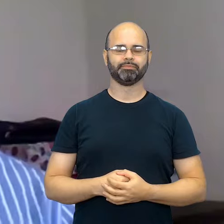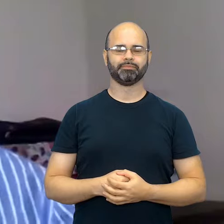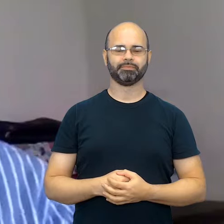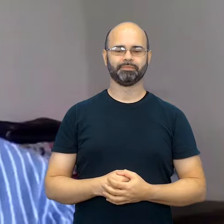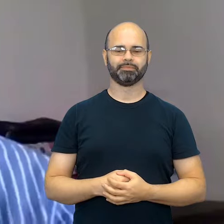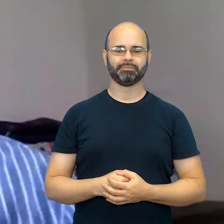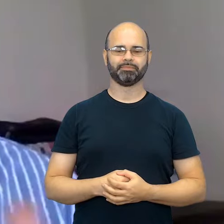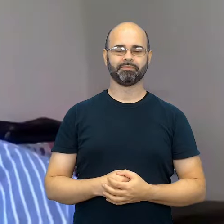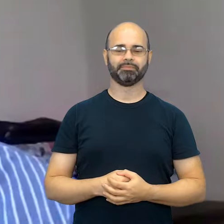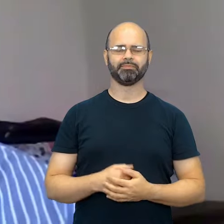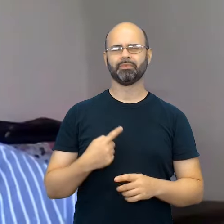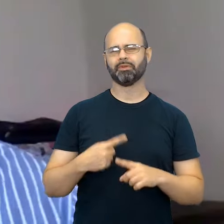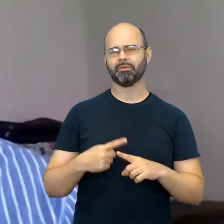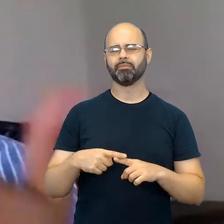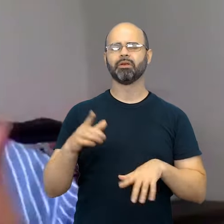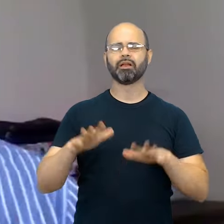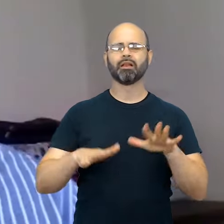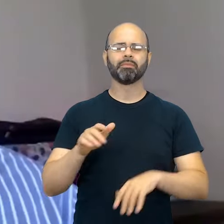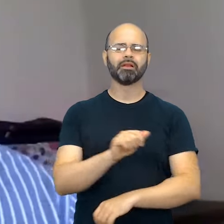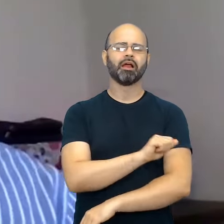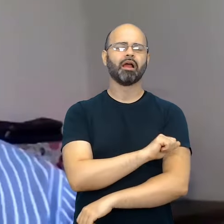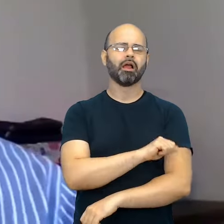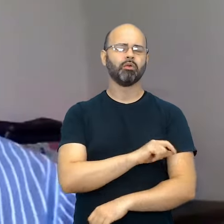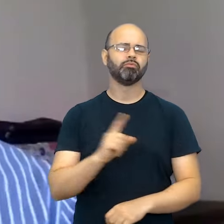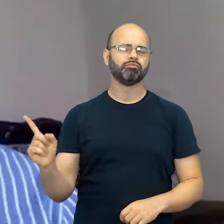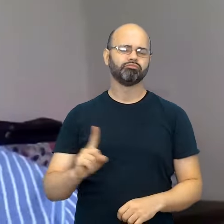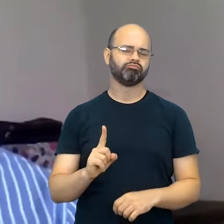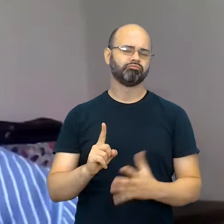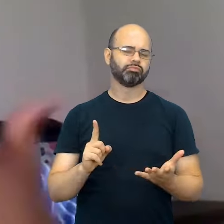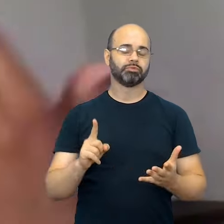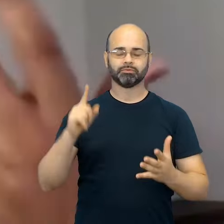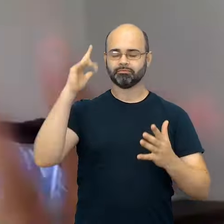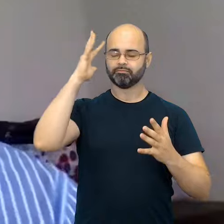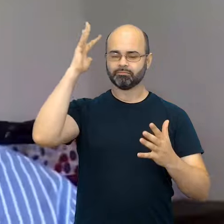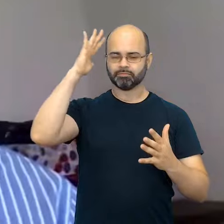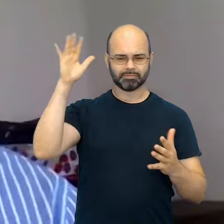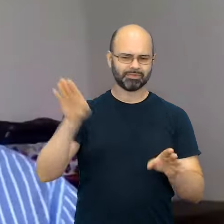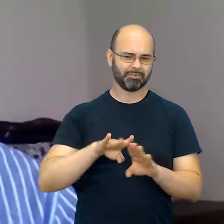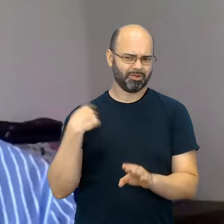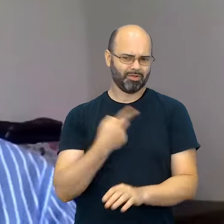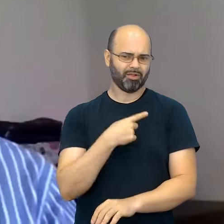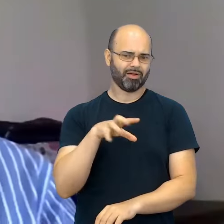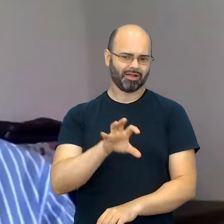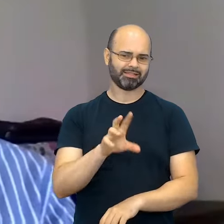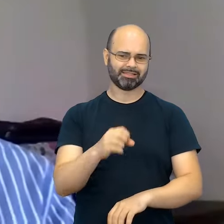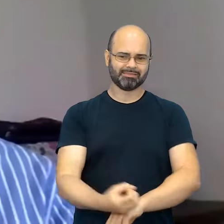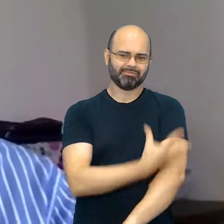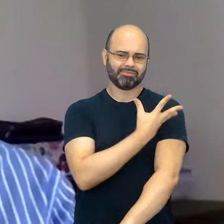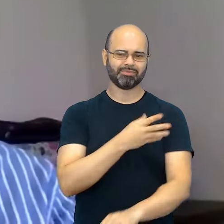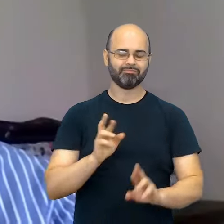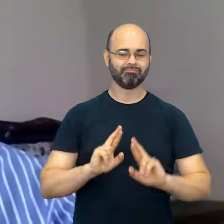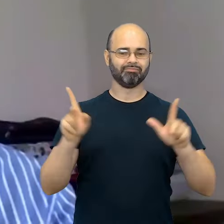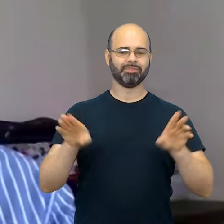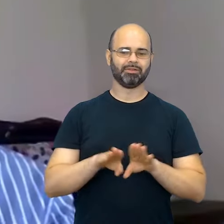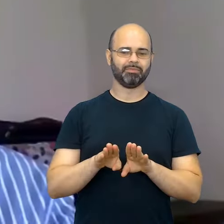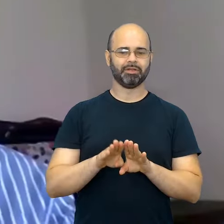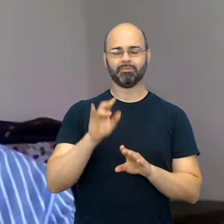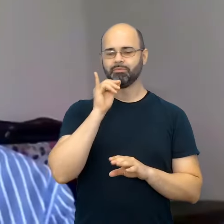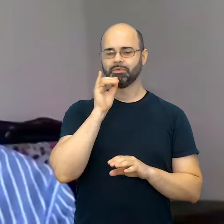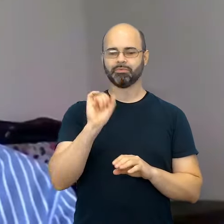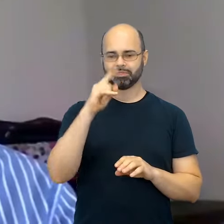e isso é de uma forma tão abrangente que até nós, né? Dependendo das nossas emoções, a aula se torna diferente. Então, quando a gente fala de uma